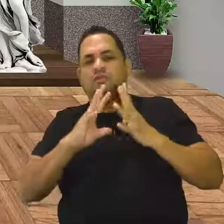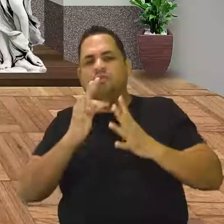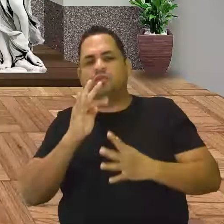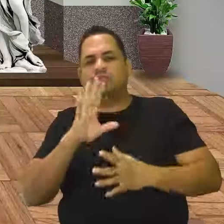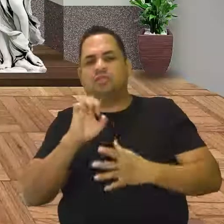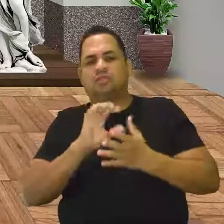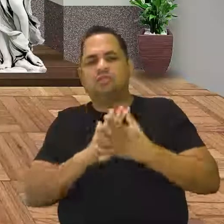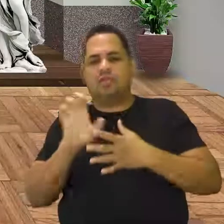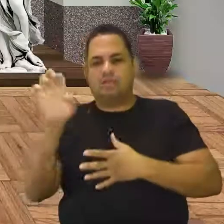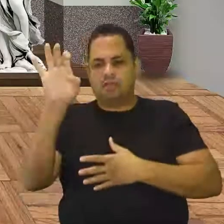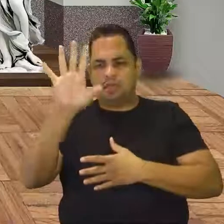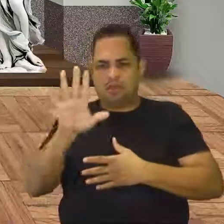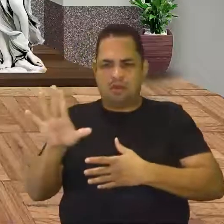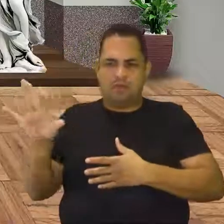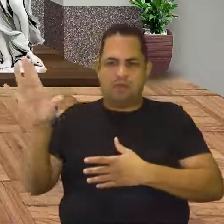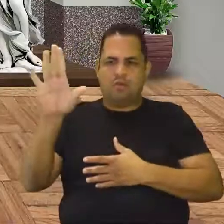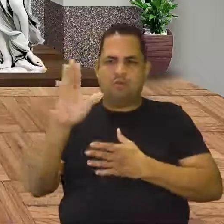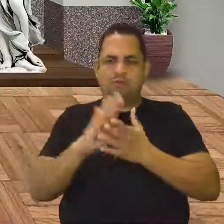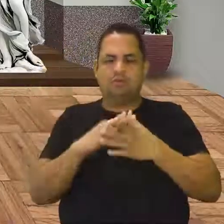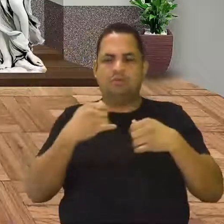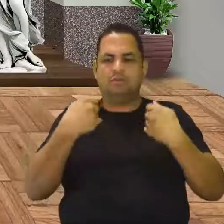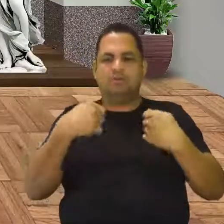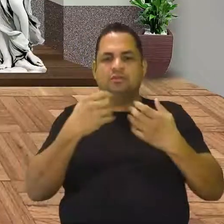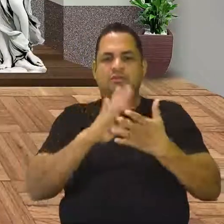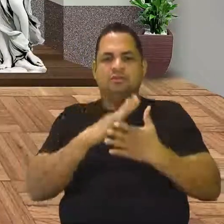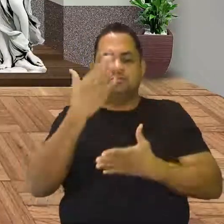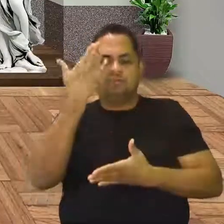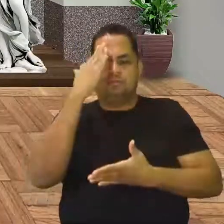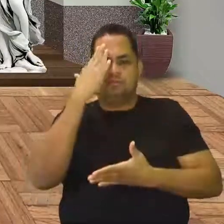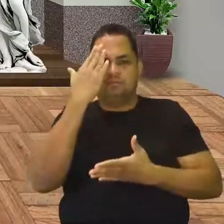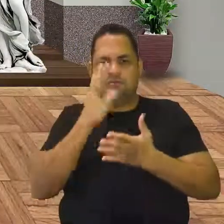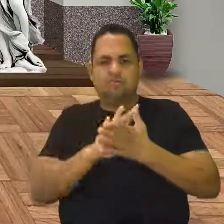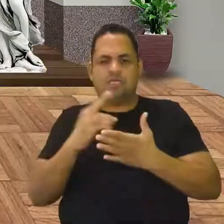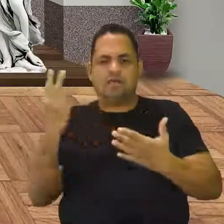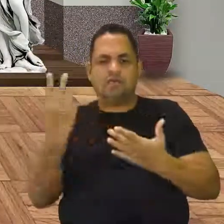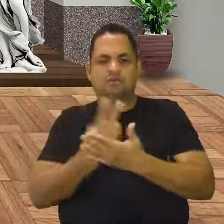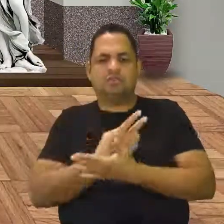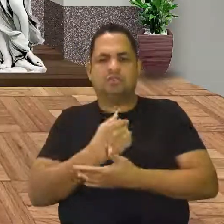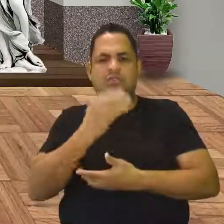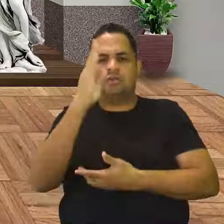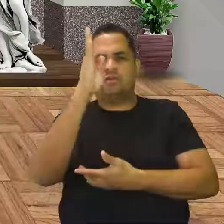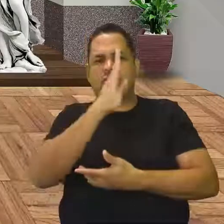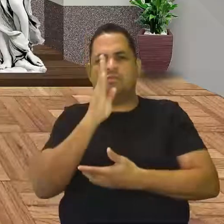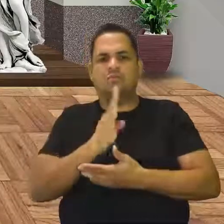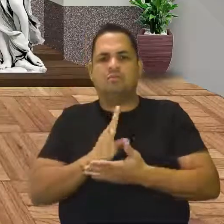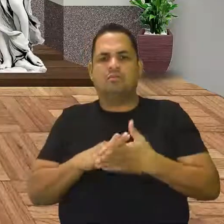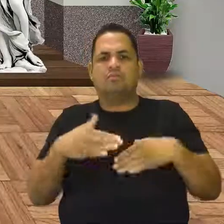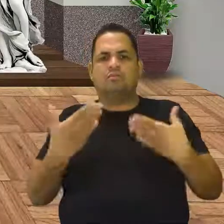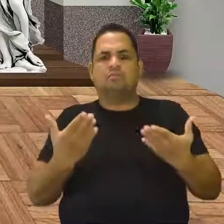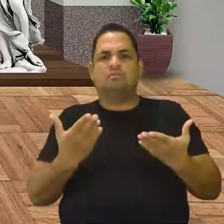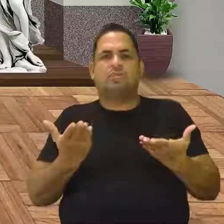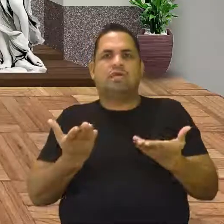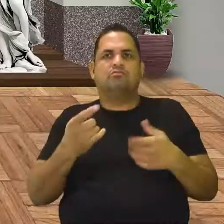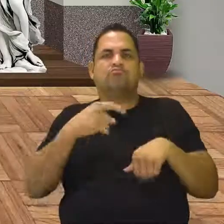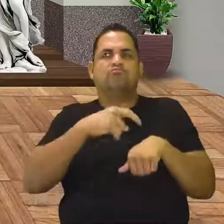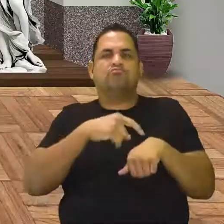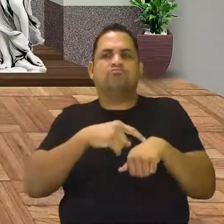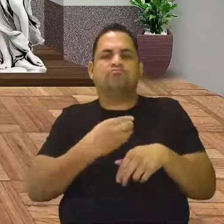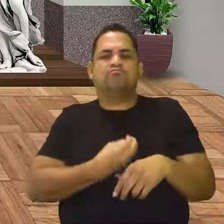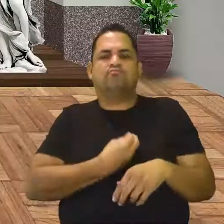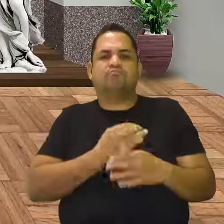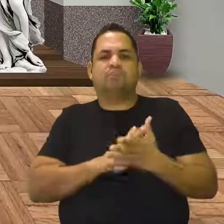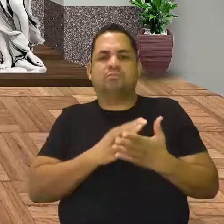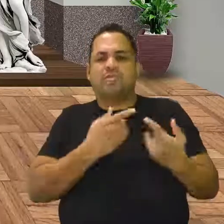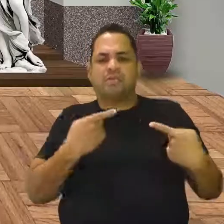Europa, voltando para o Brasil, porque vocês precisam entender que o que está acontecendo no Brasil é algo daquele momento, é algo que ele tem